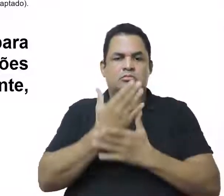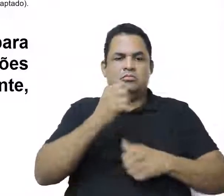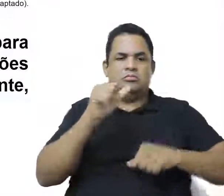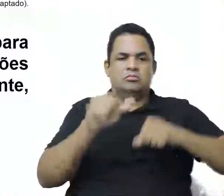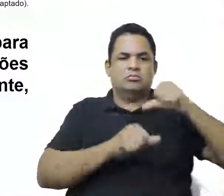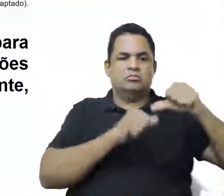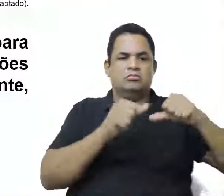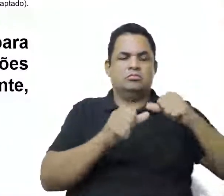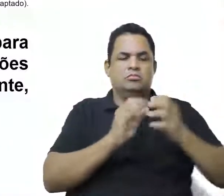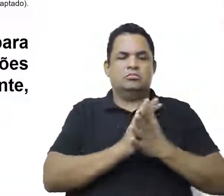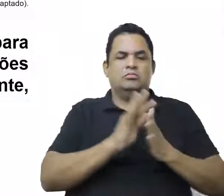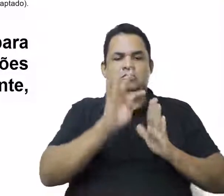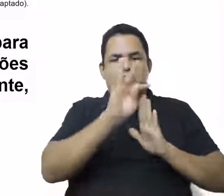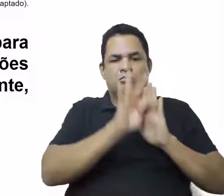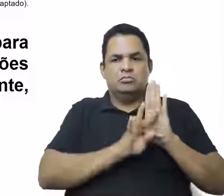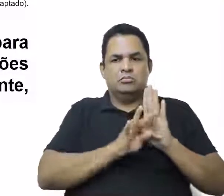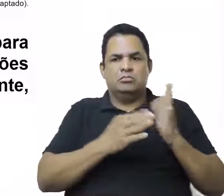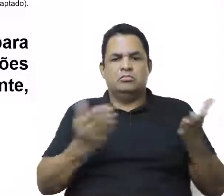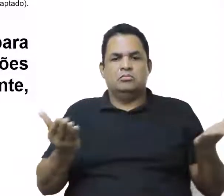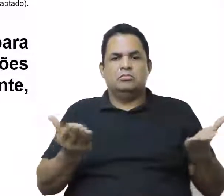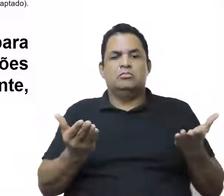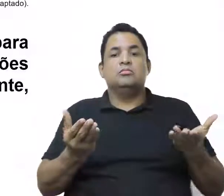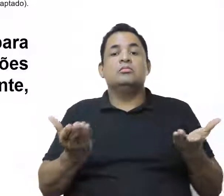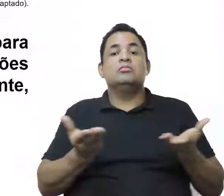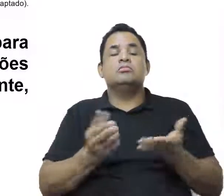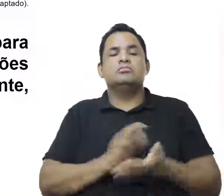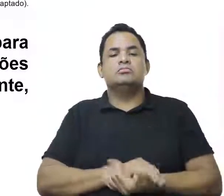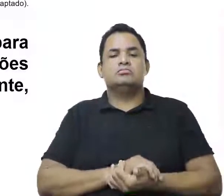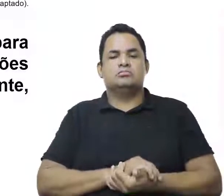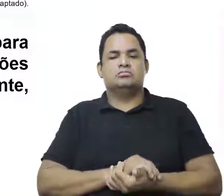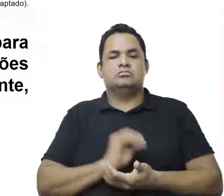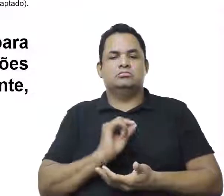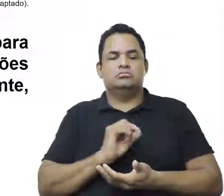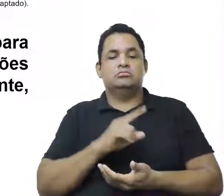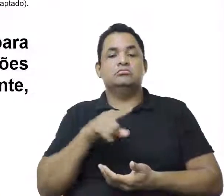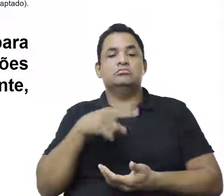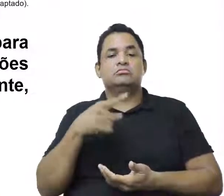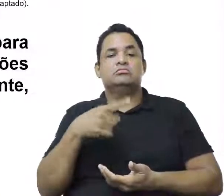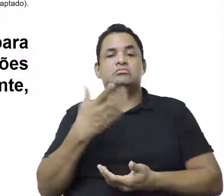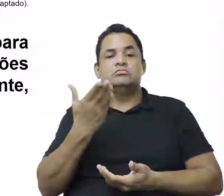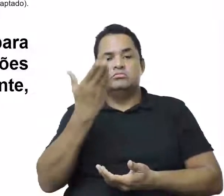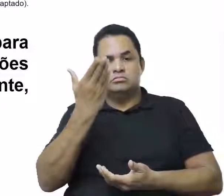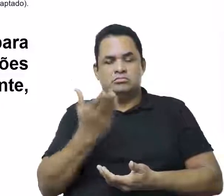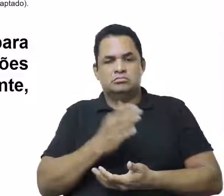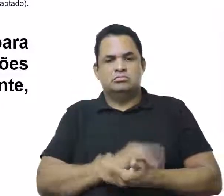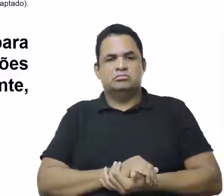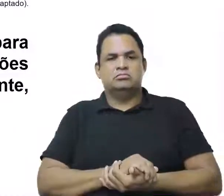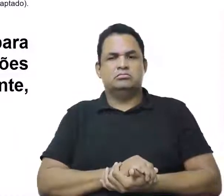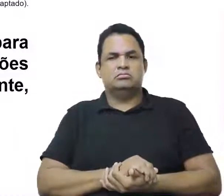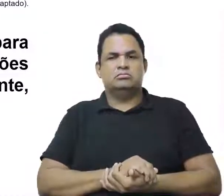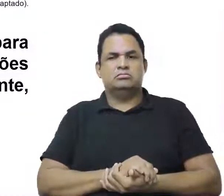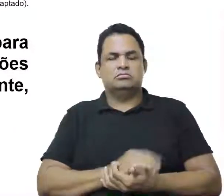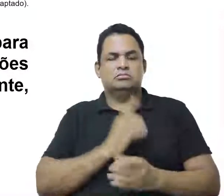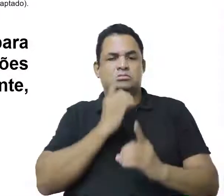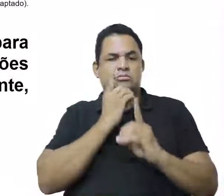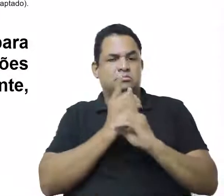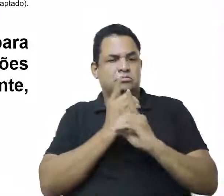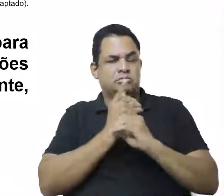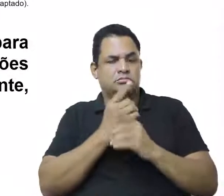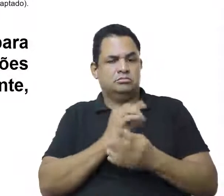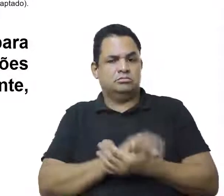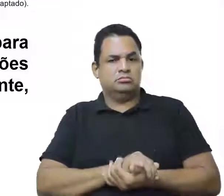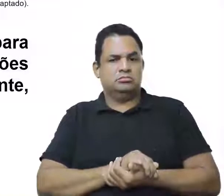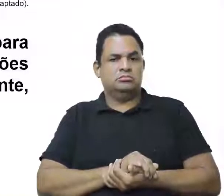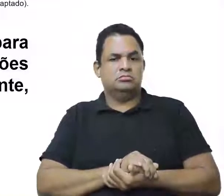das transformações citadas no texto, estão presentes respectivamente em. Então, você vai ter que encontrar